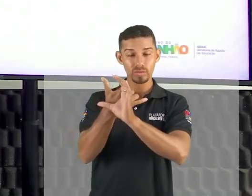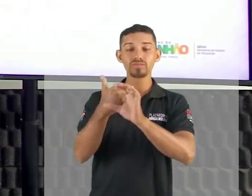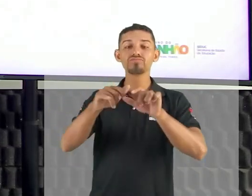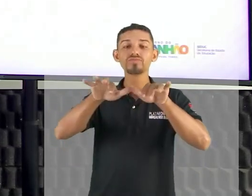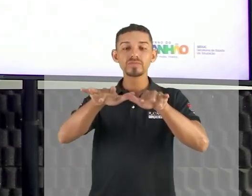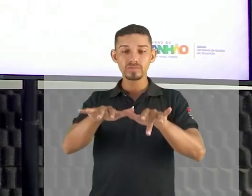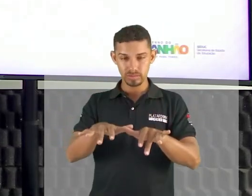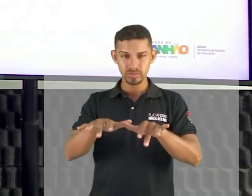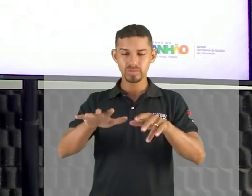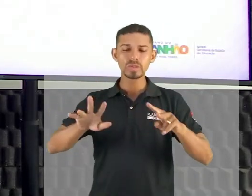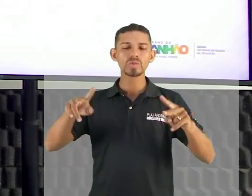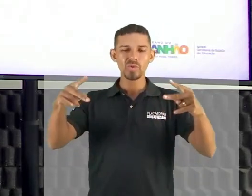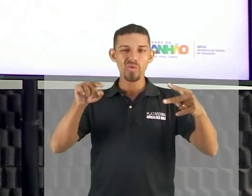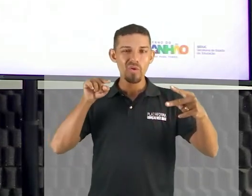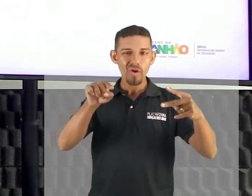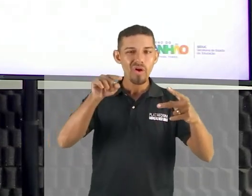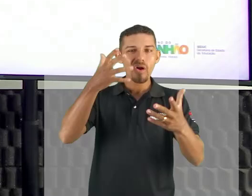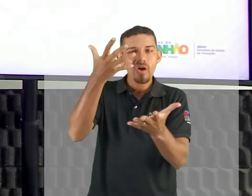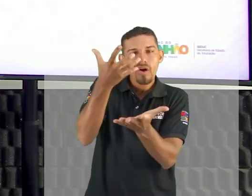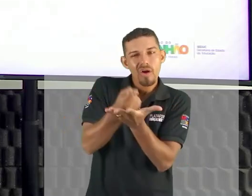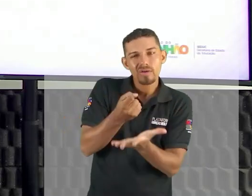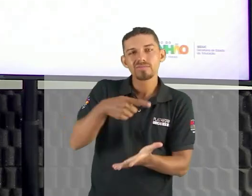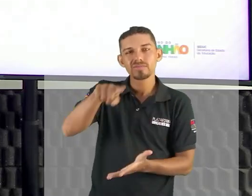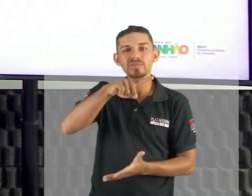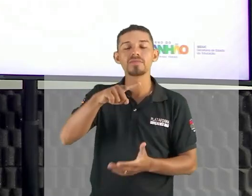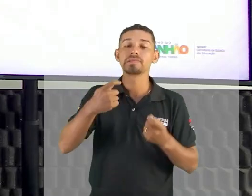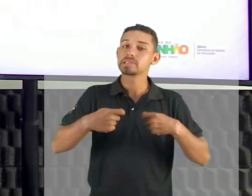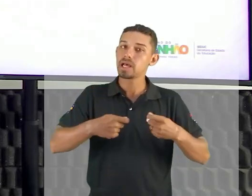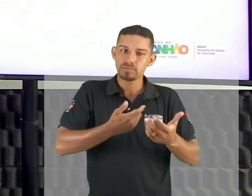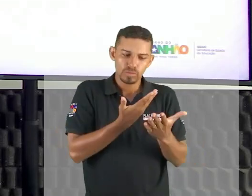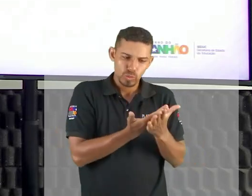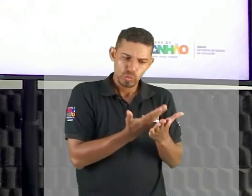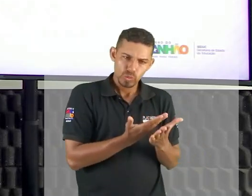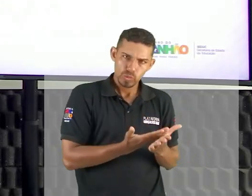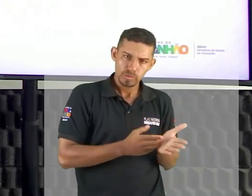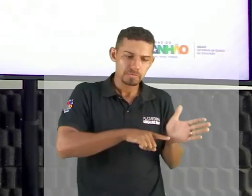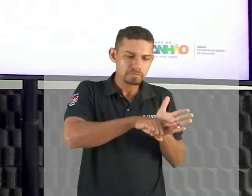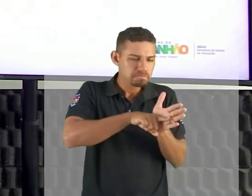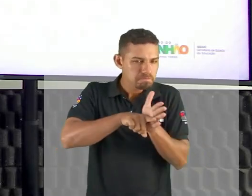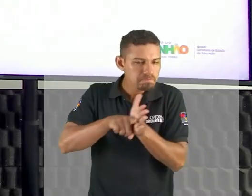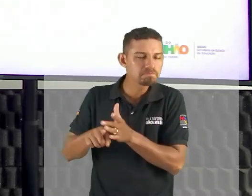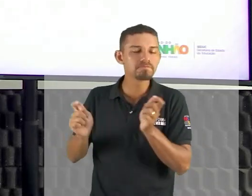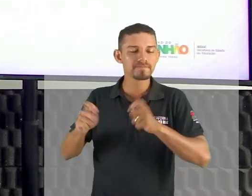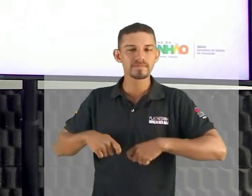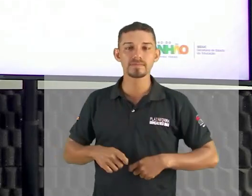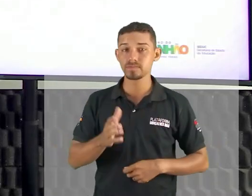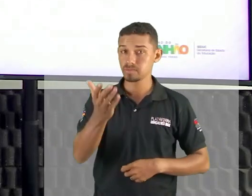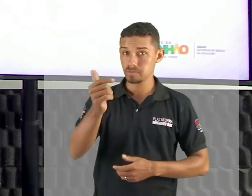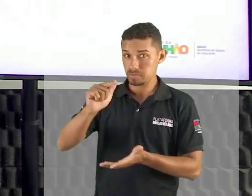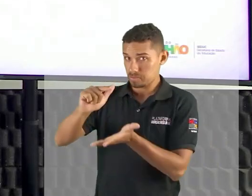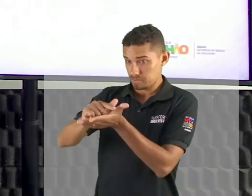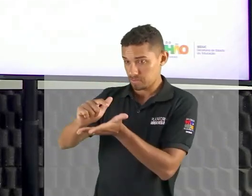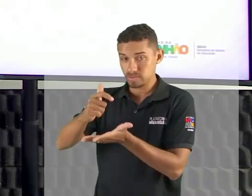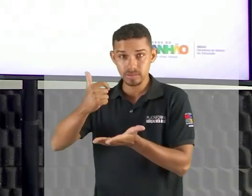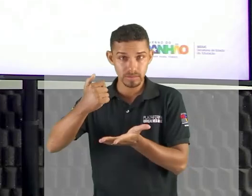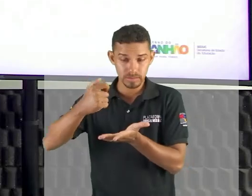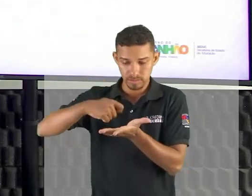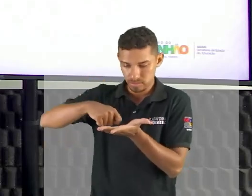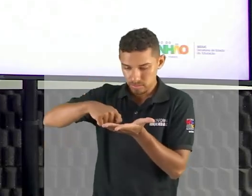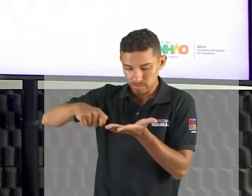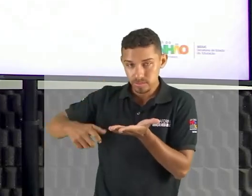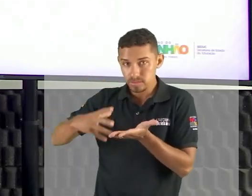precisar para estudar para essas provas. Pegue papel e caneta e vamos para a resolutividade